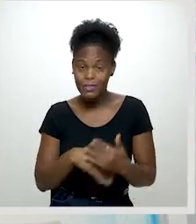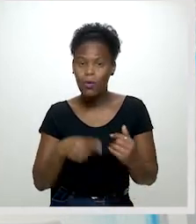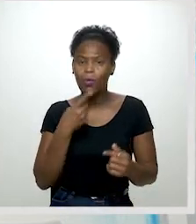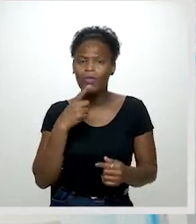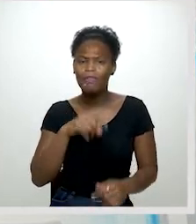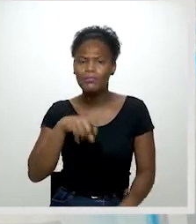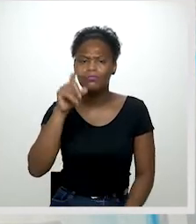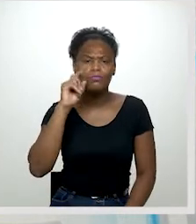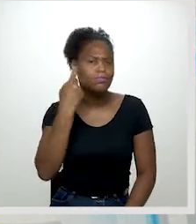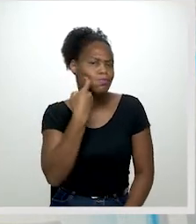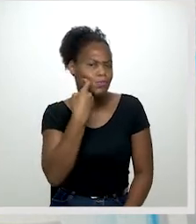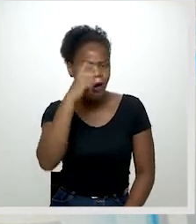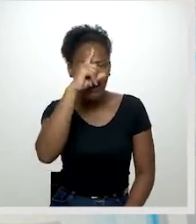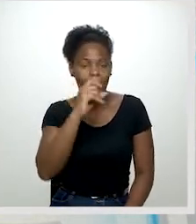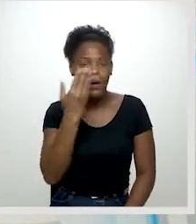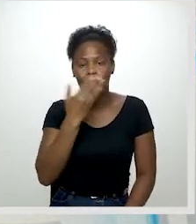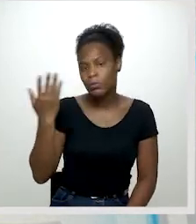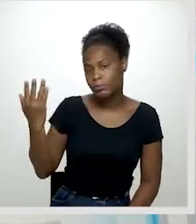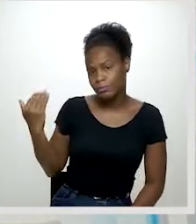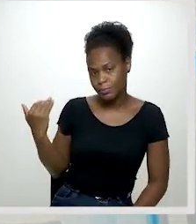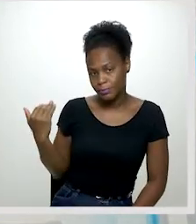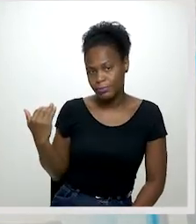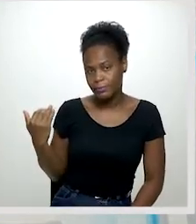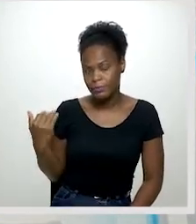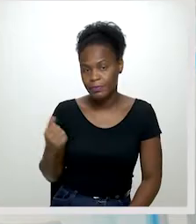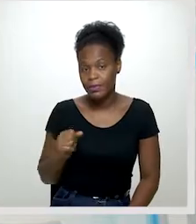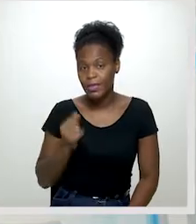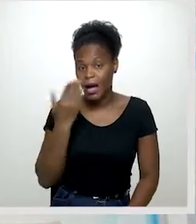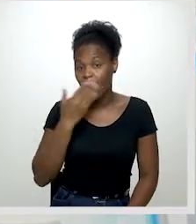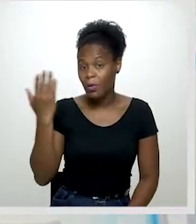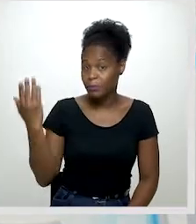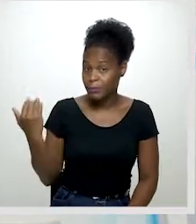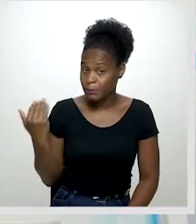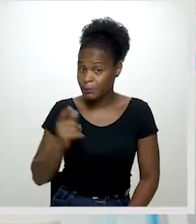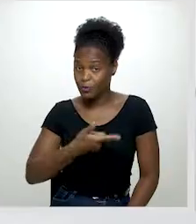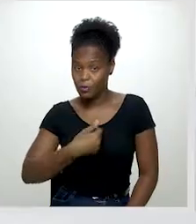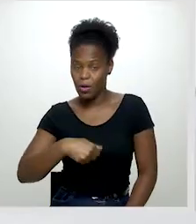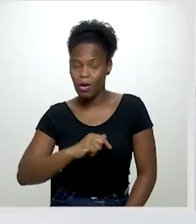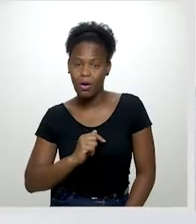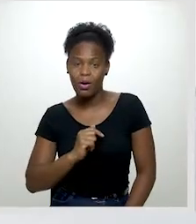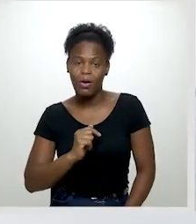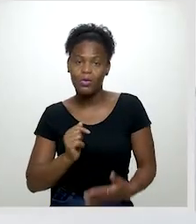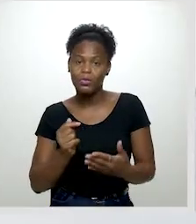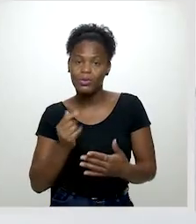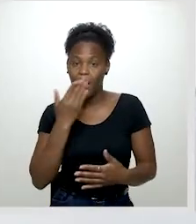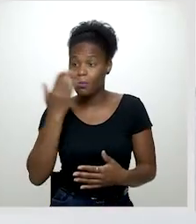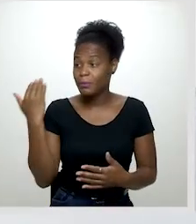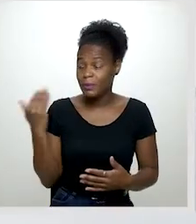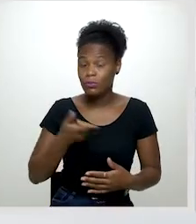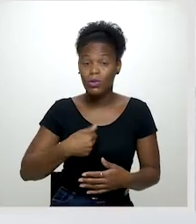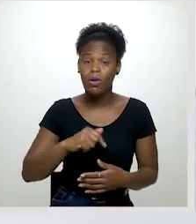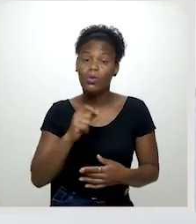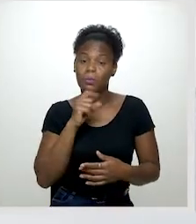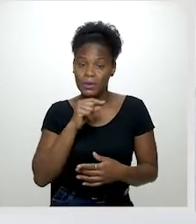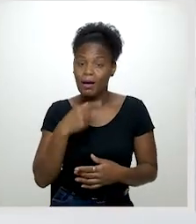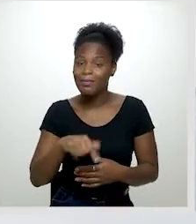pequena recapitulação da aula anterior. Na aula anterior, nós estudamos,